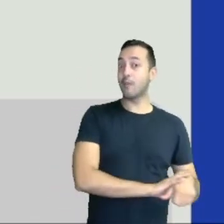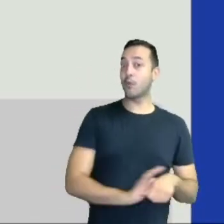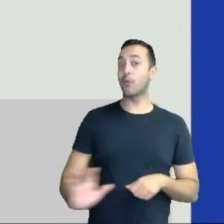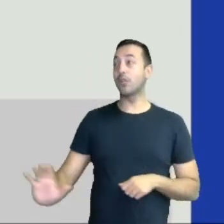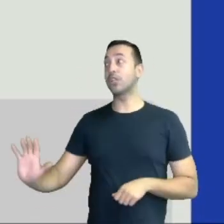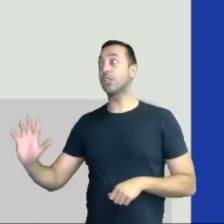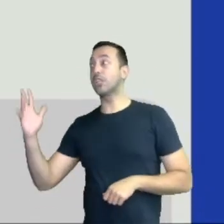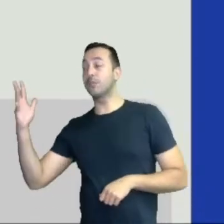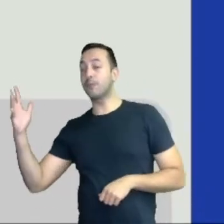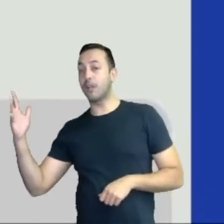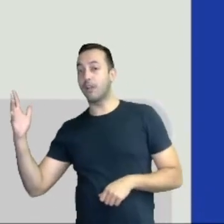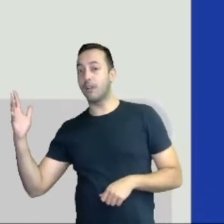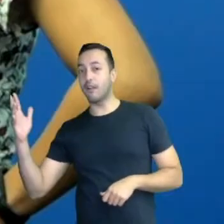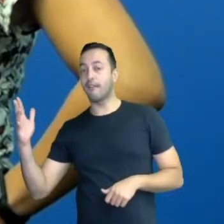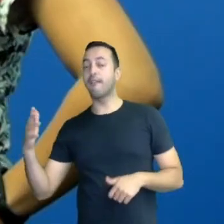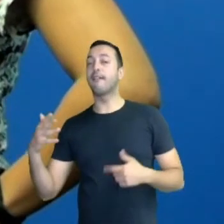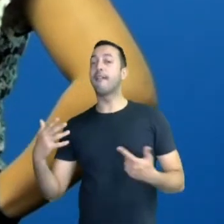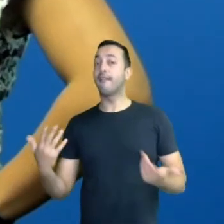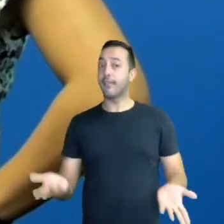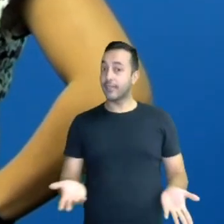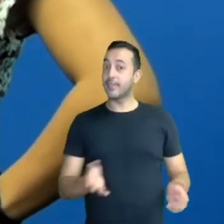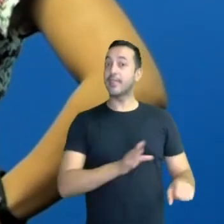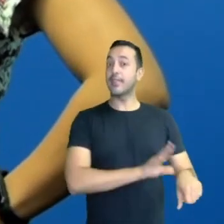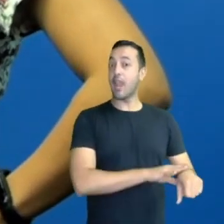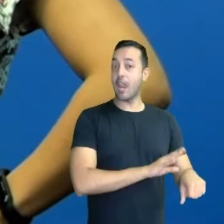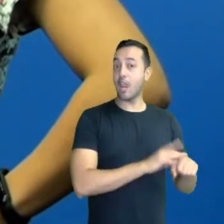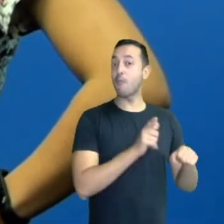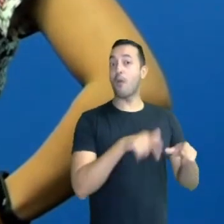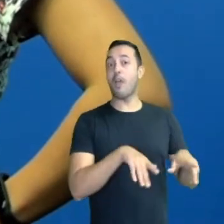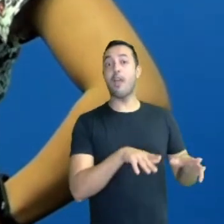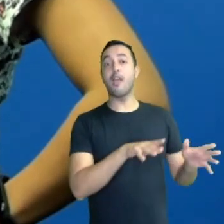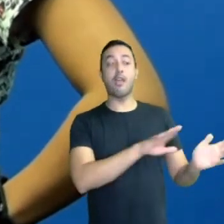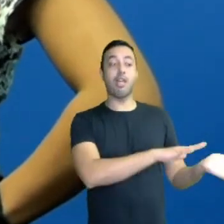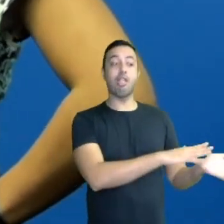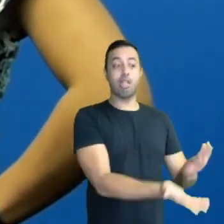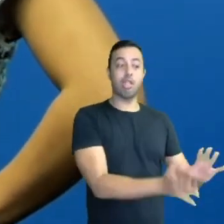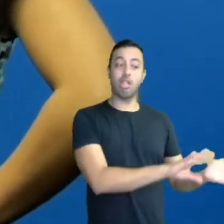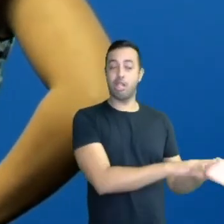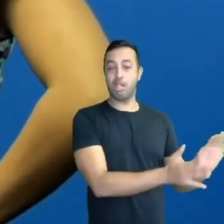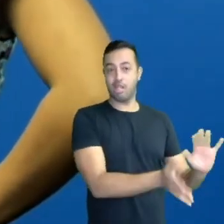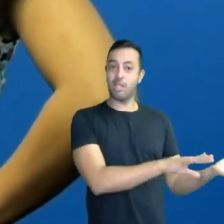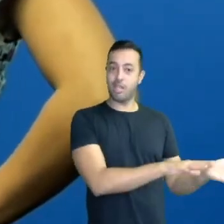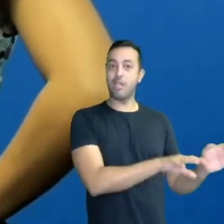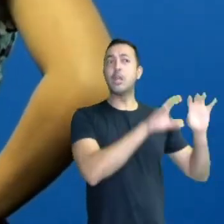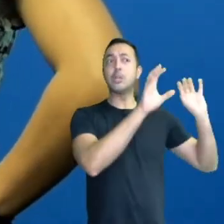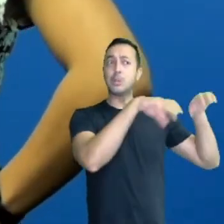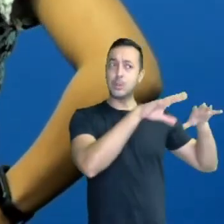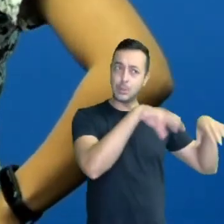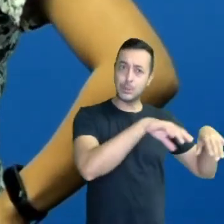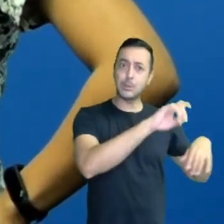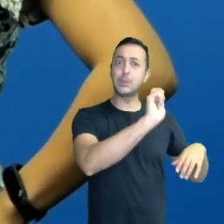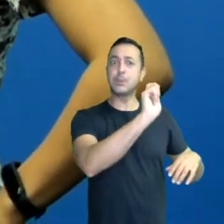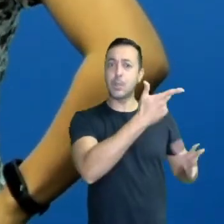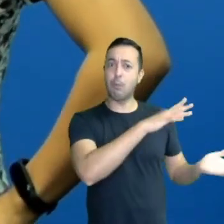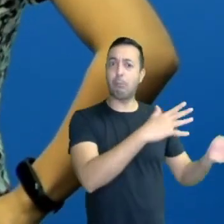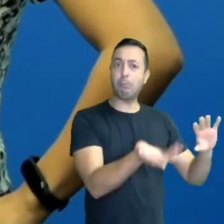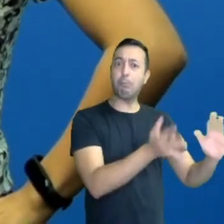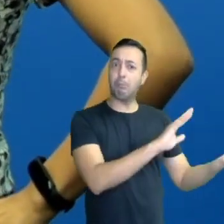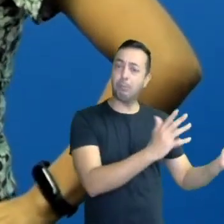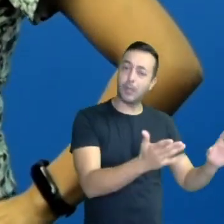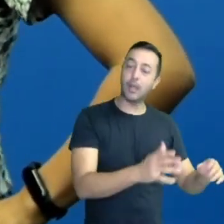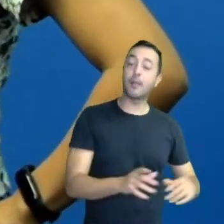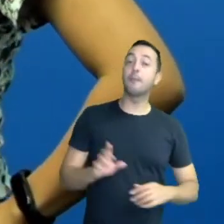tá? O tempo é o humor daquele local, que pode estar chuvoso, ensolarado, e